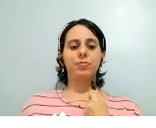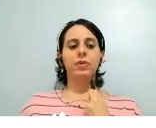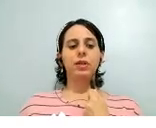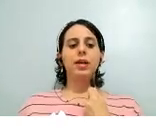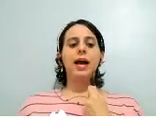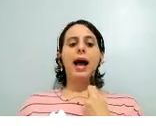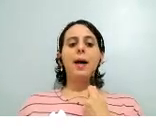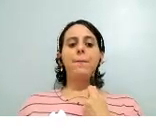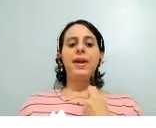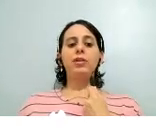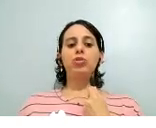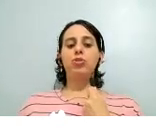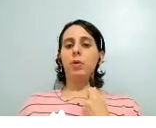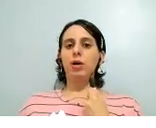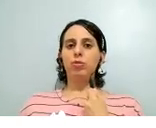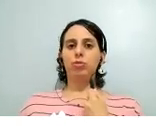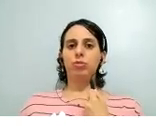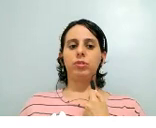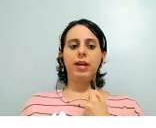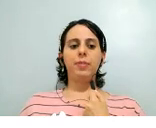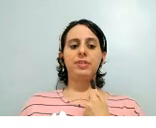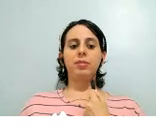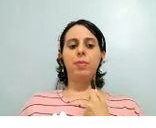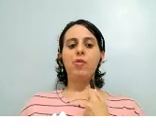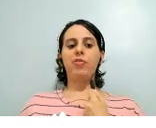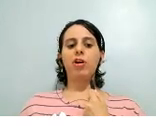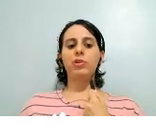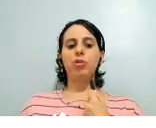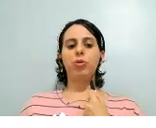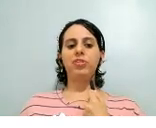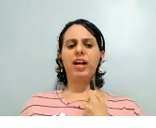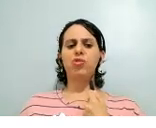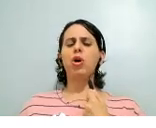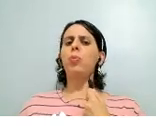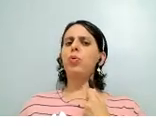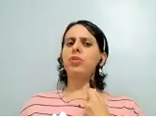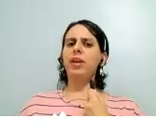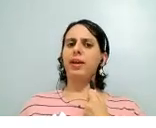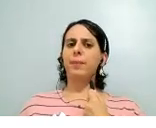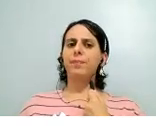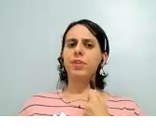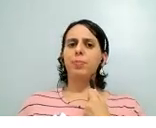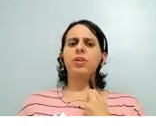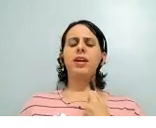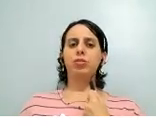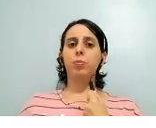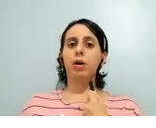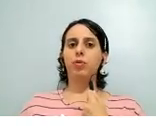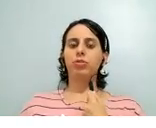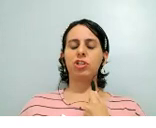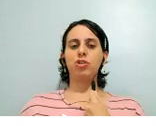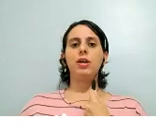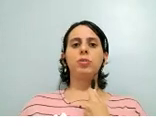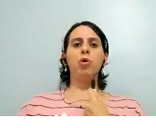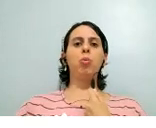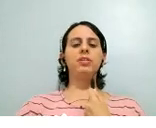catarro, aperto de mãos, né? Principal forma de contágio. Por quê? Né? Porque as